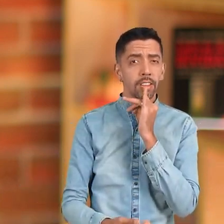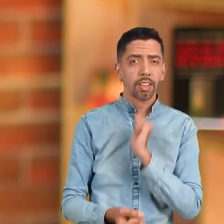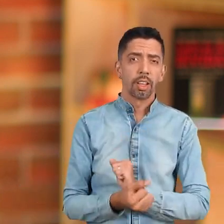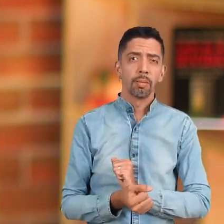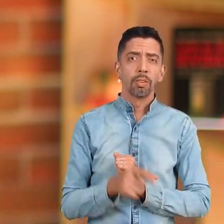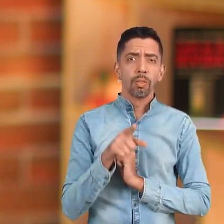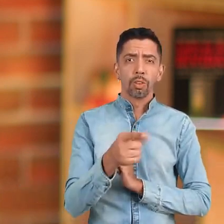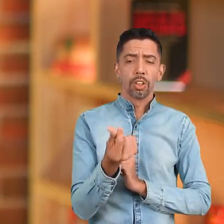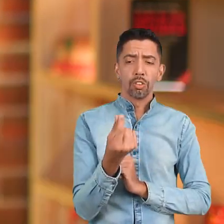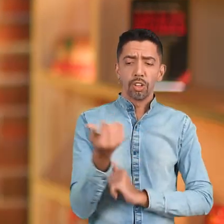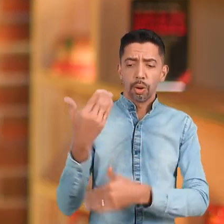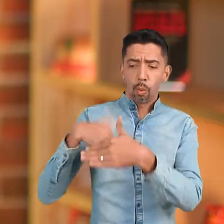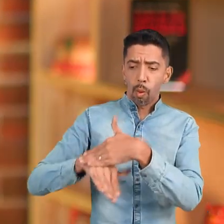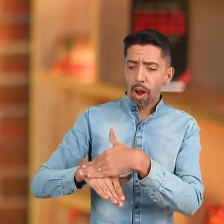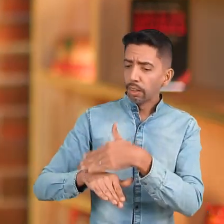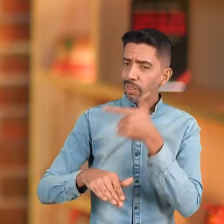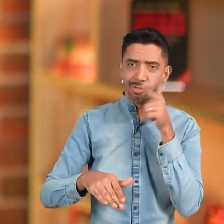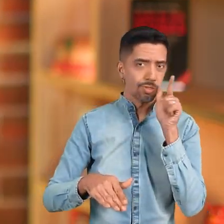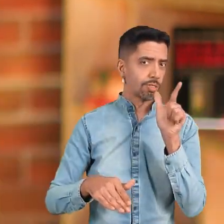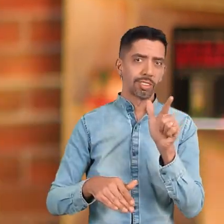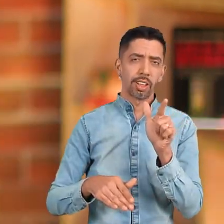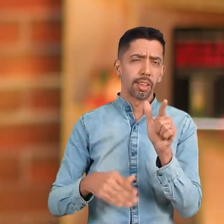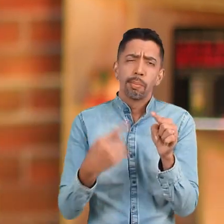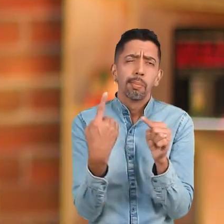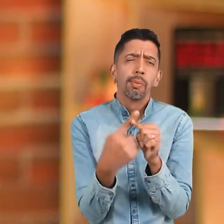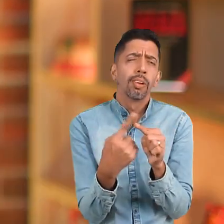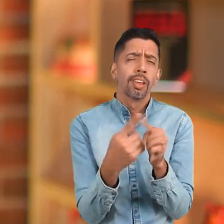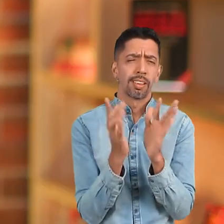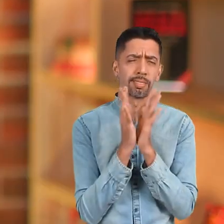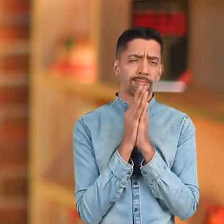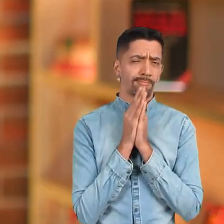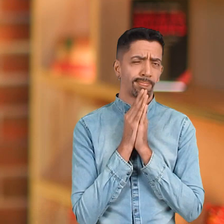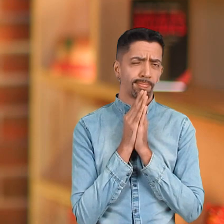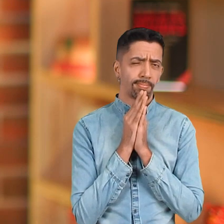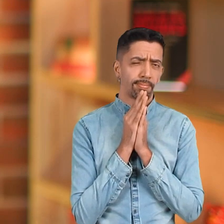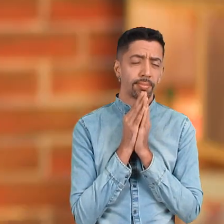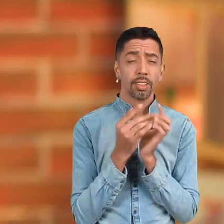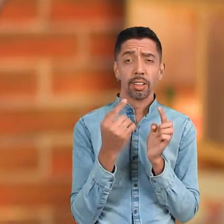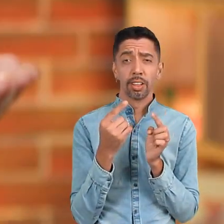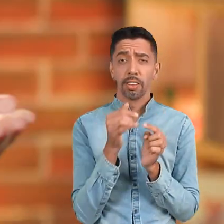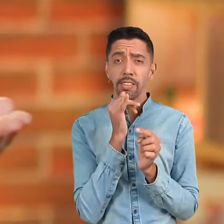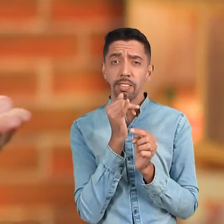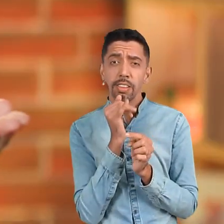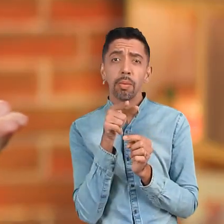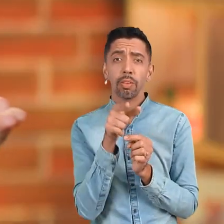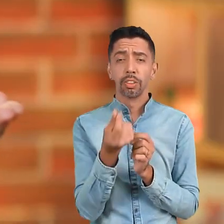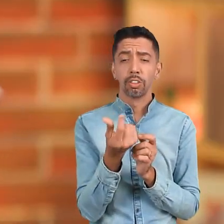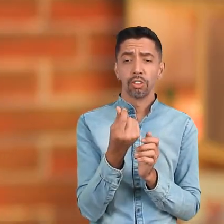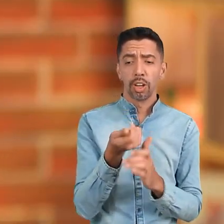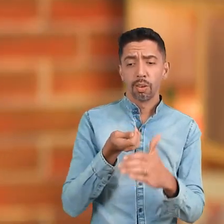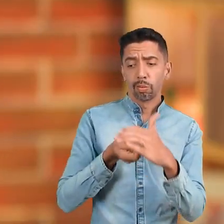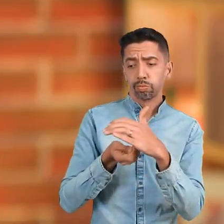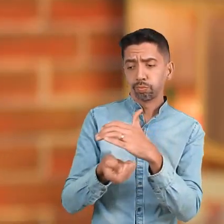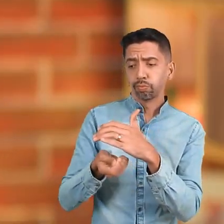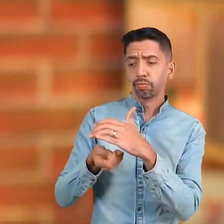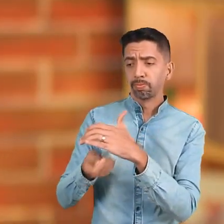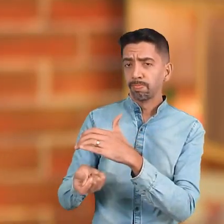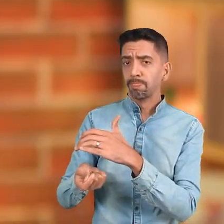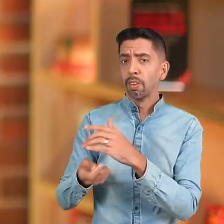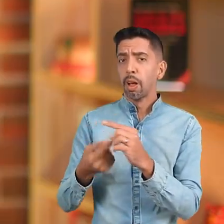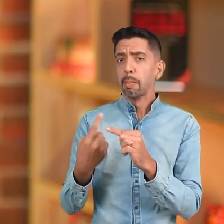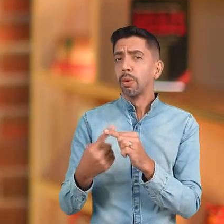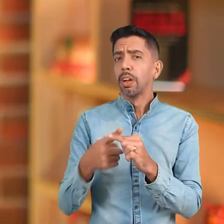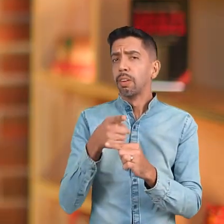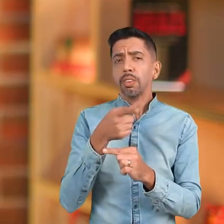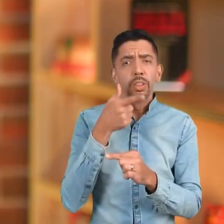guardar dinheiro? Por que eu não consigo investir os meus recursos do meu dinheiro ganho no meu